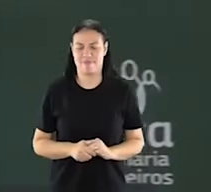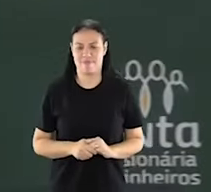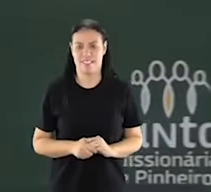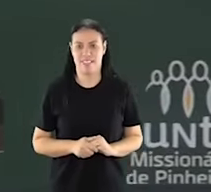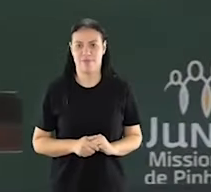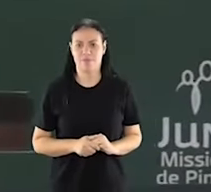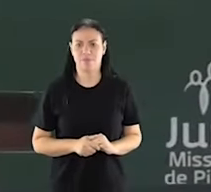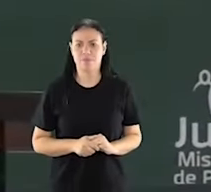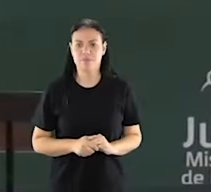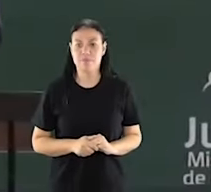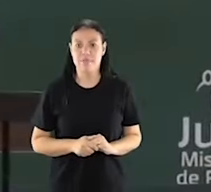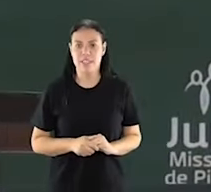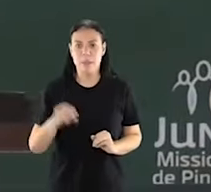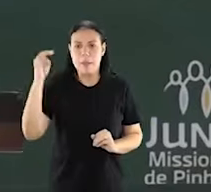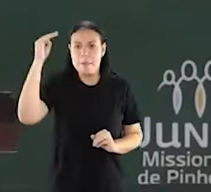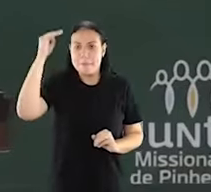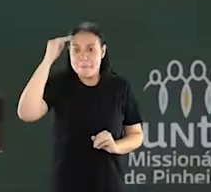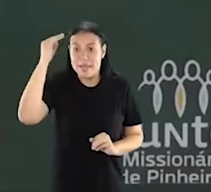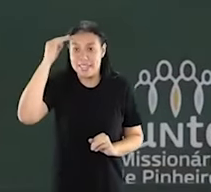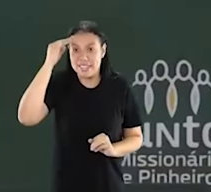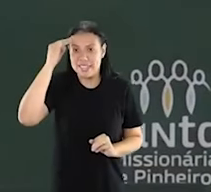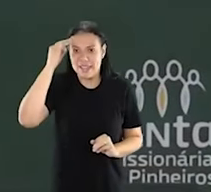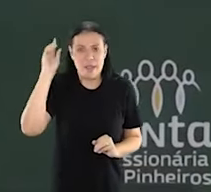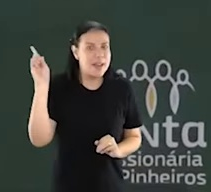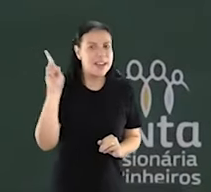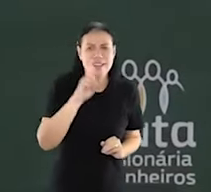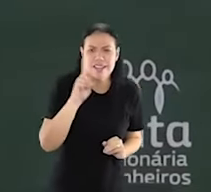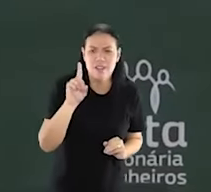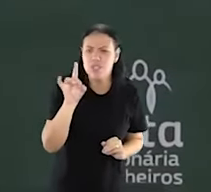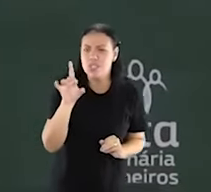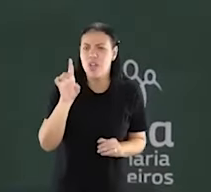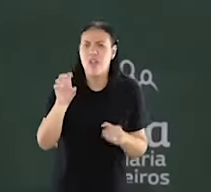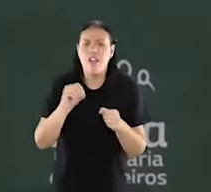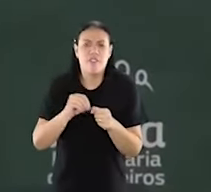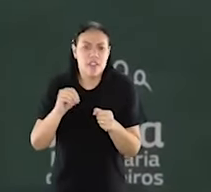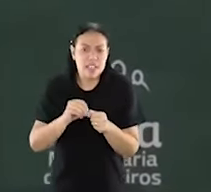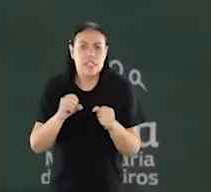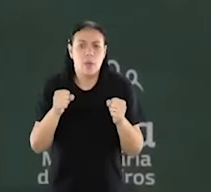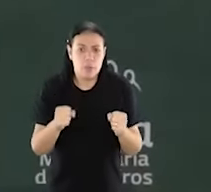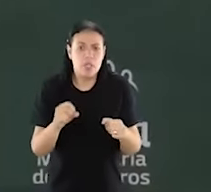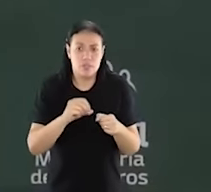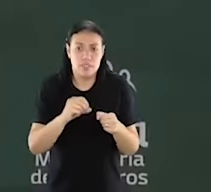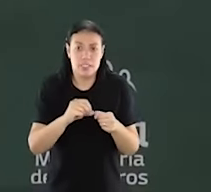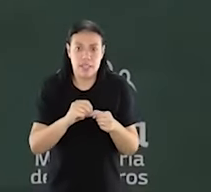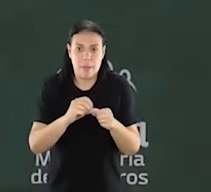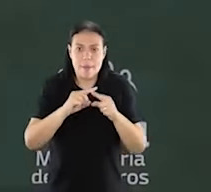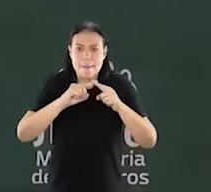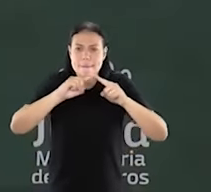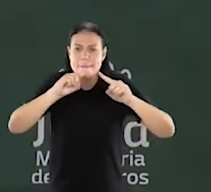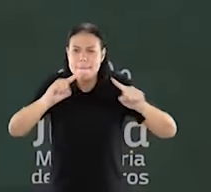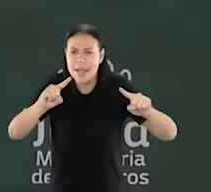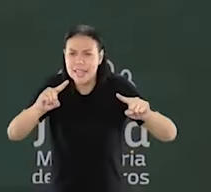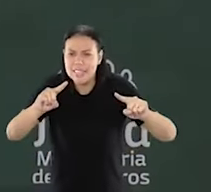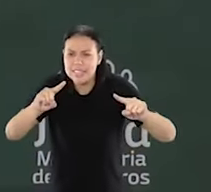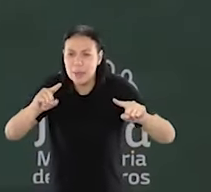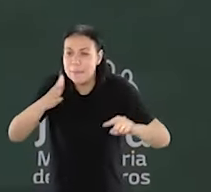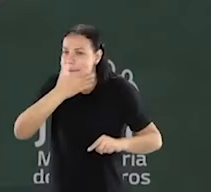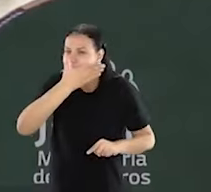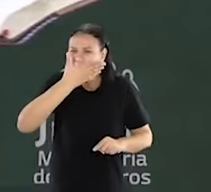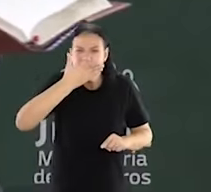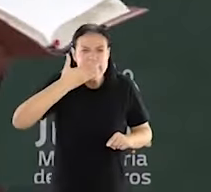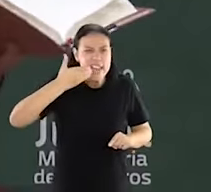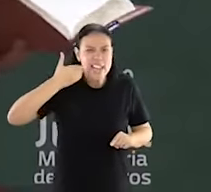Porque ela não só faz o que ela pode, ela faz o melhor que ela pode. O melhor que ela pode.